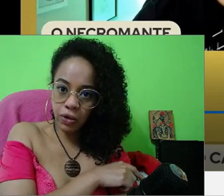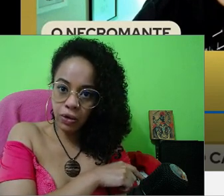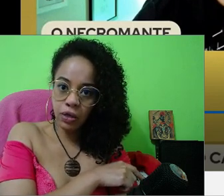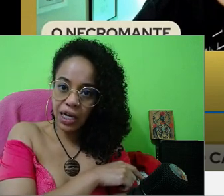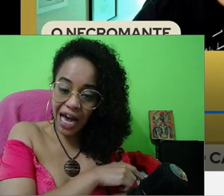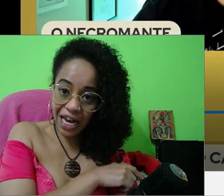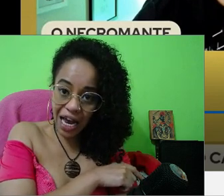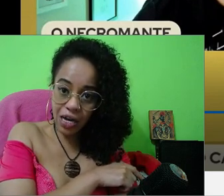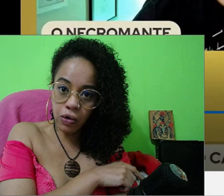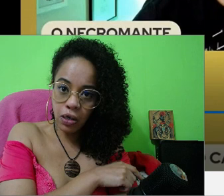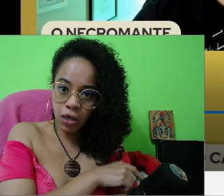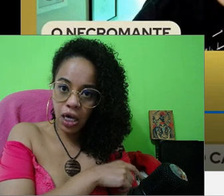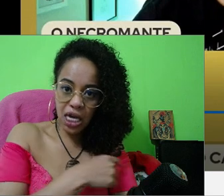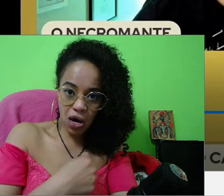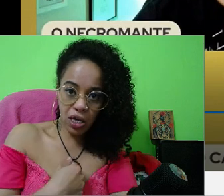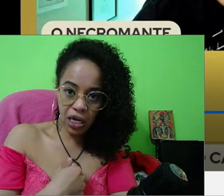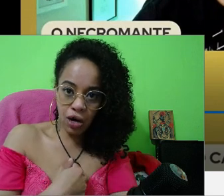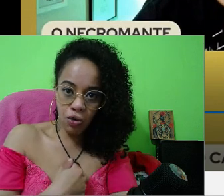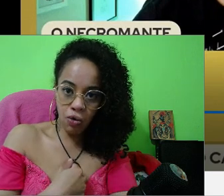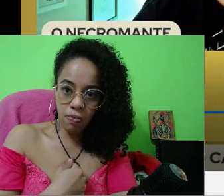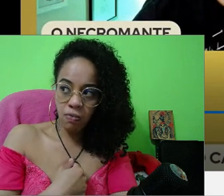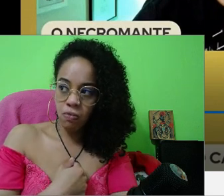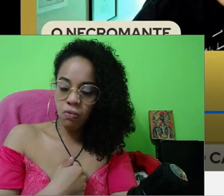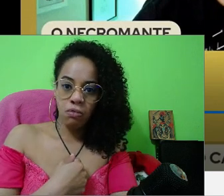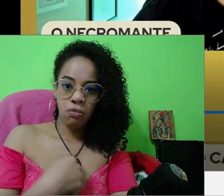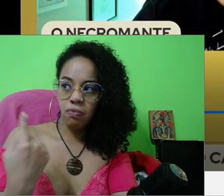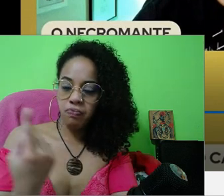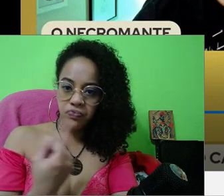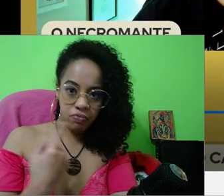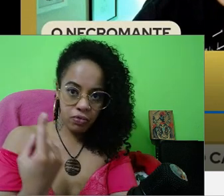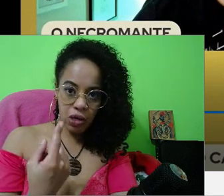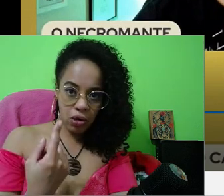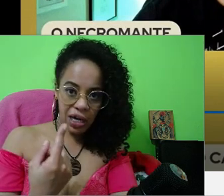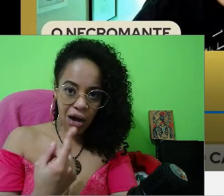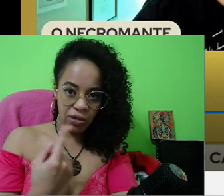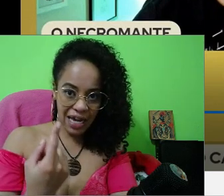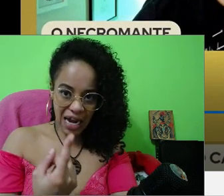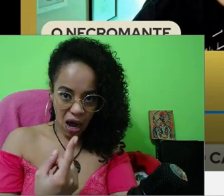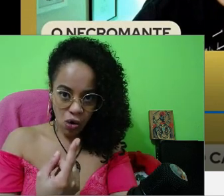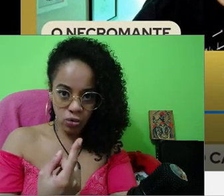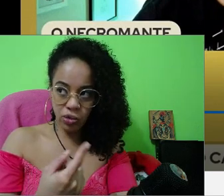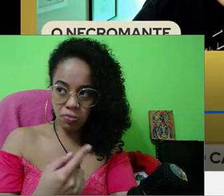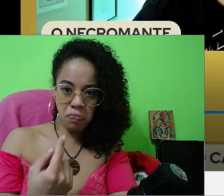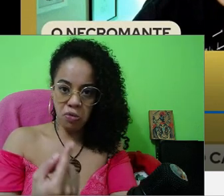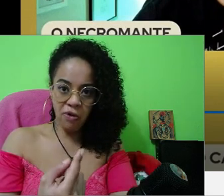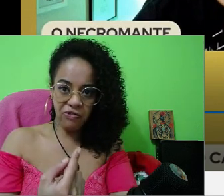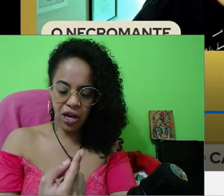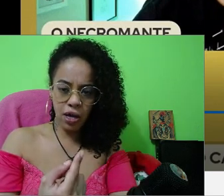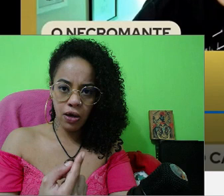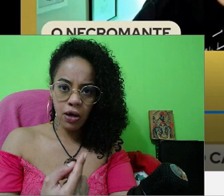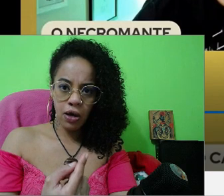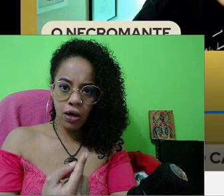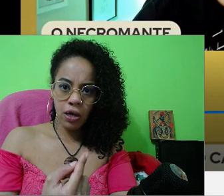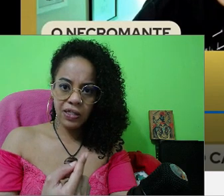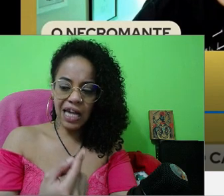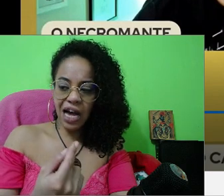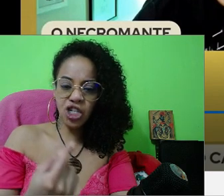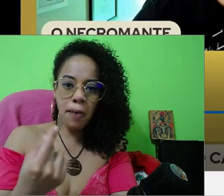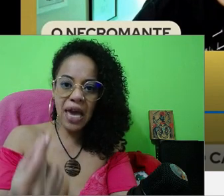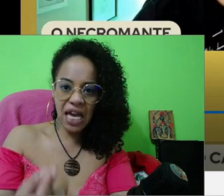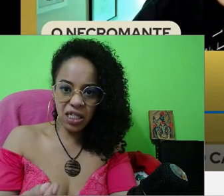mano e eu que quero causar caos me promover